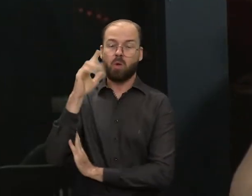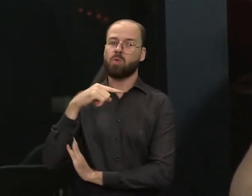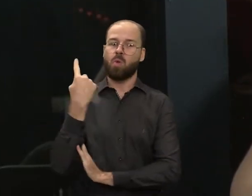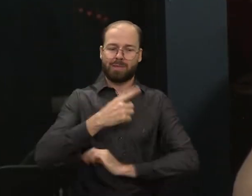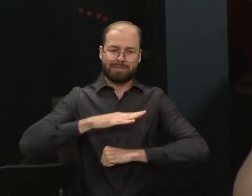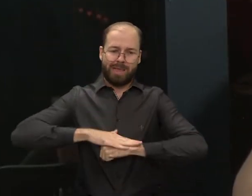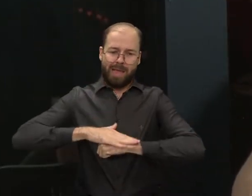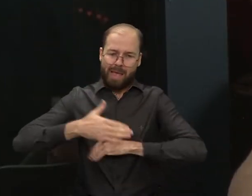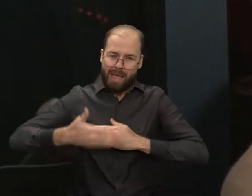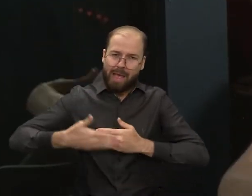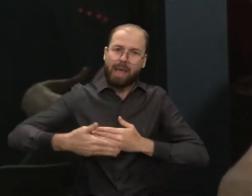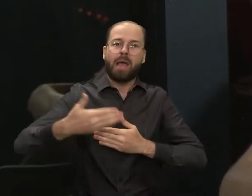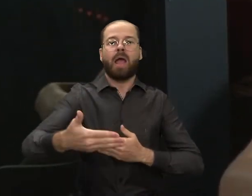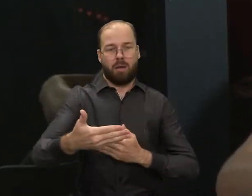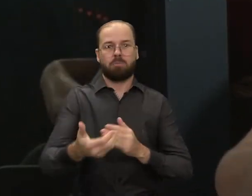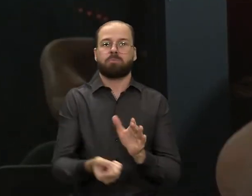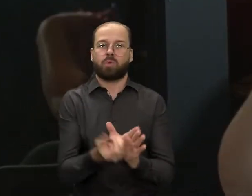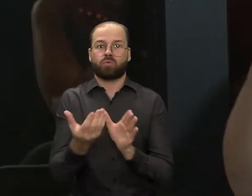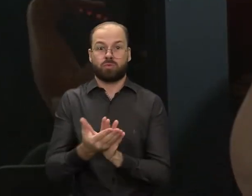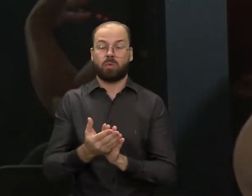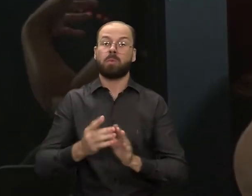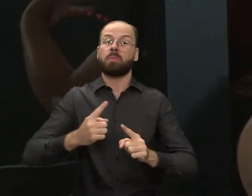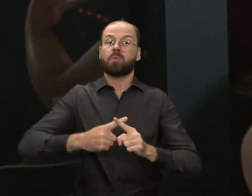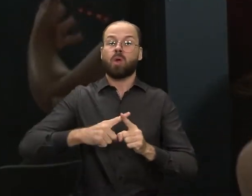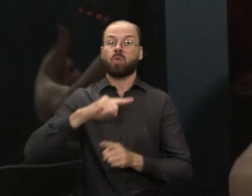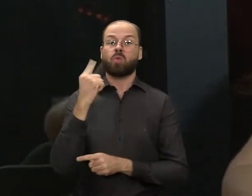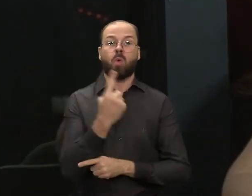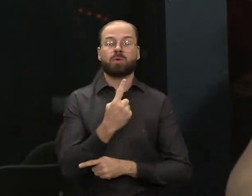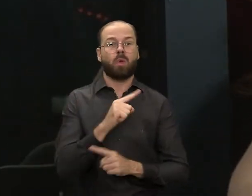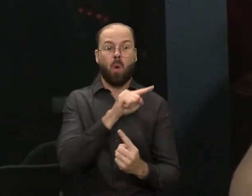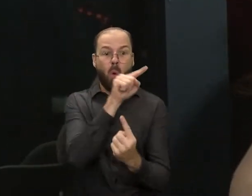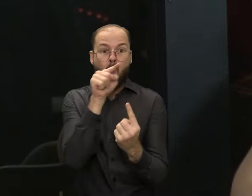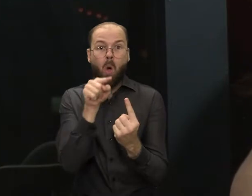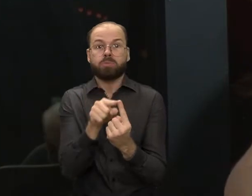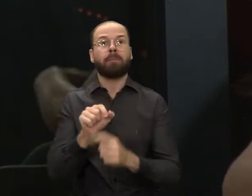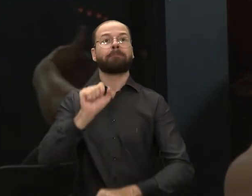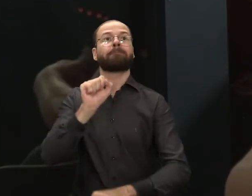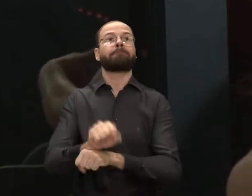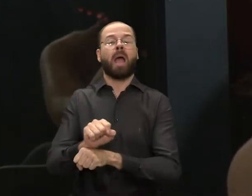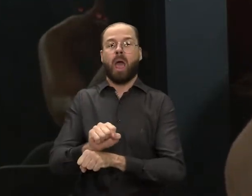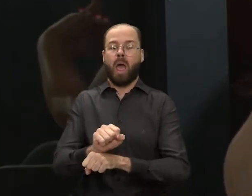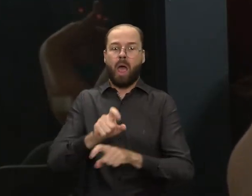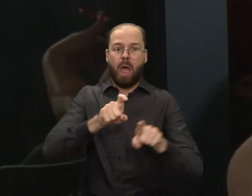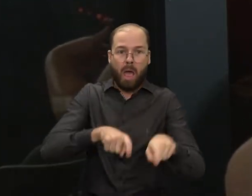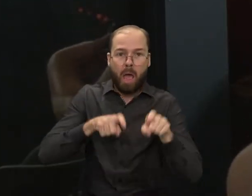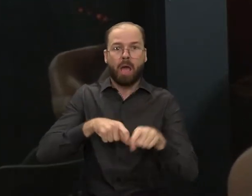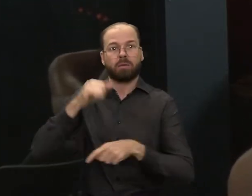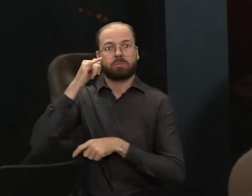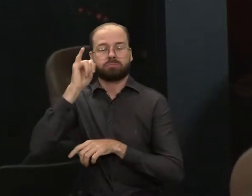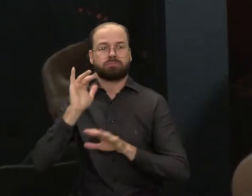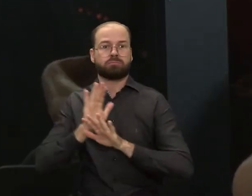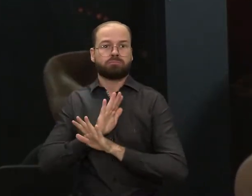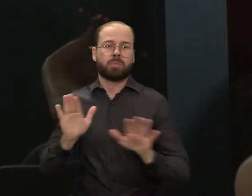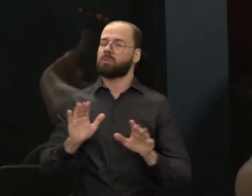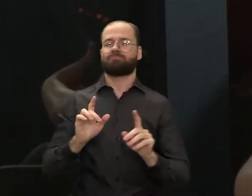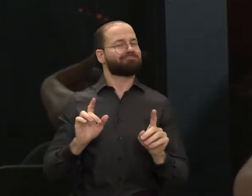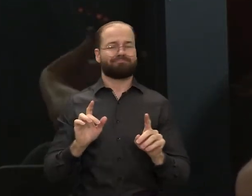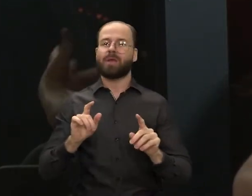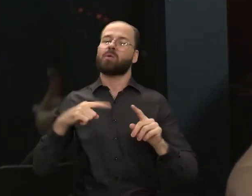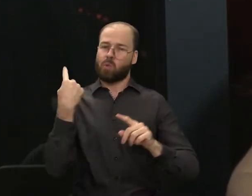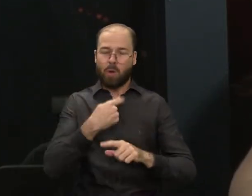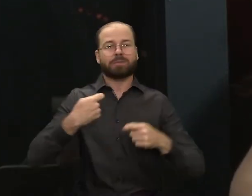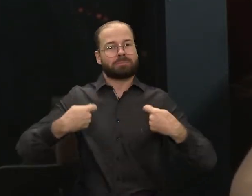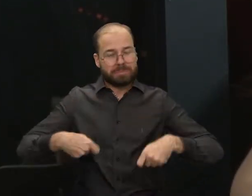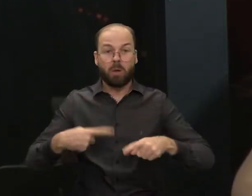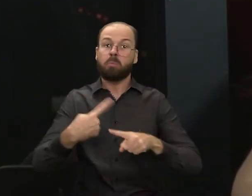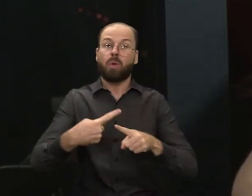tempo produzindo, né? Afinal de contas, a gente não pretende parar de produzir nunca, inclusive porque a nossa demanda por alimentos,